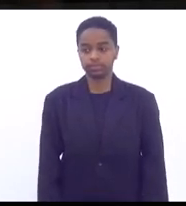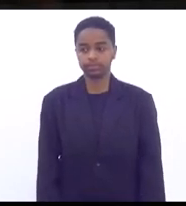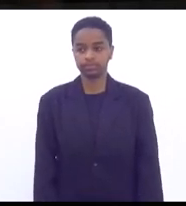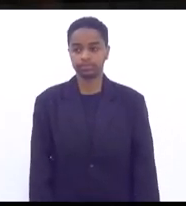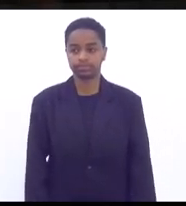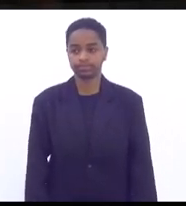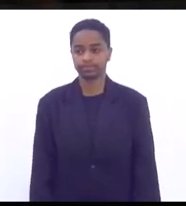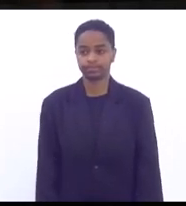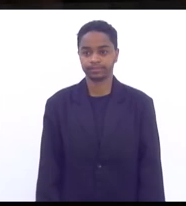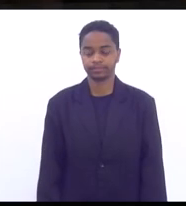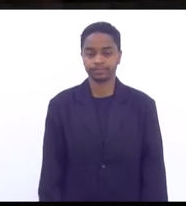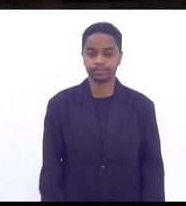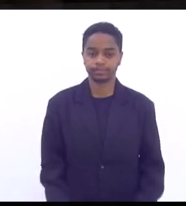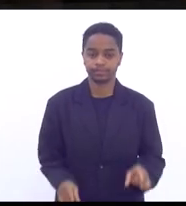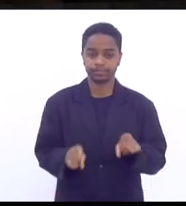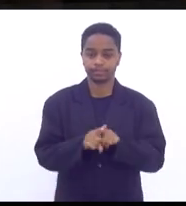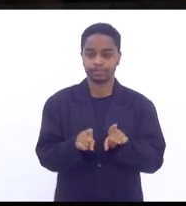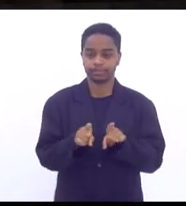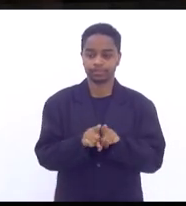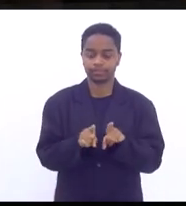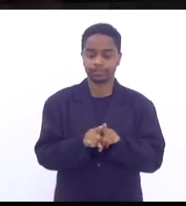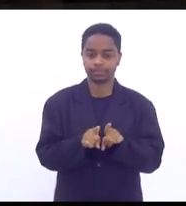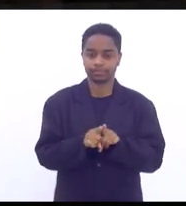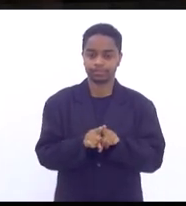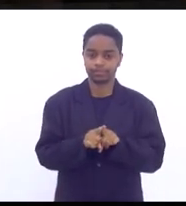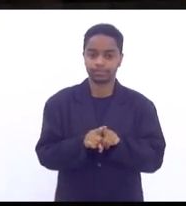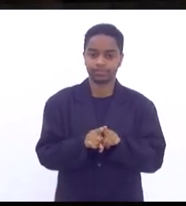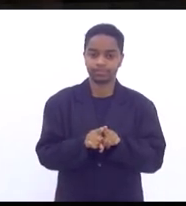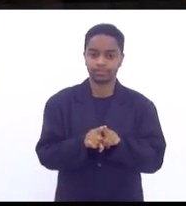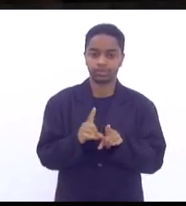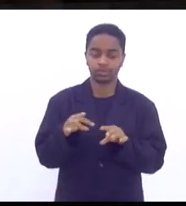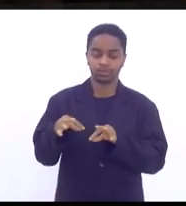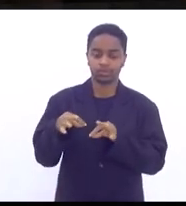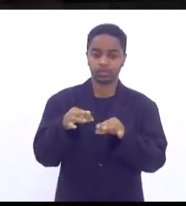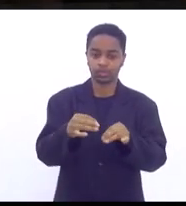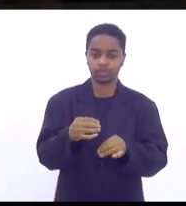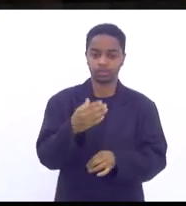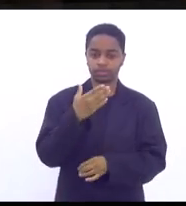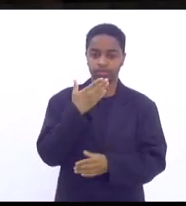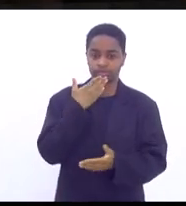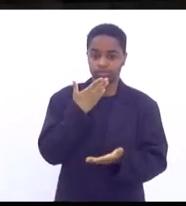que também pegou a todos